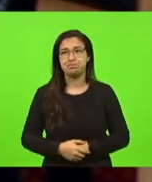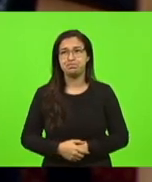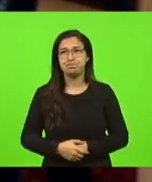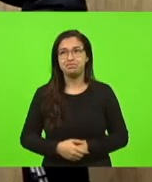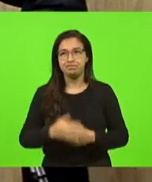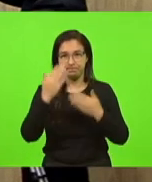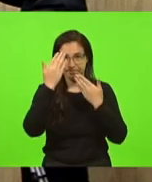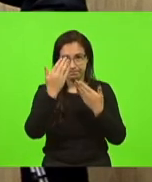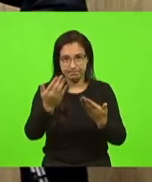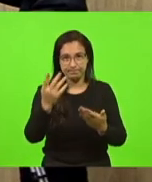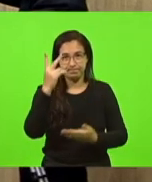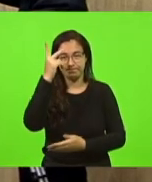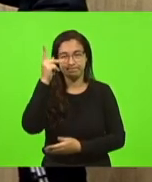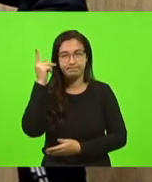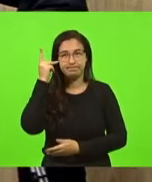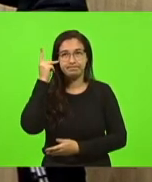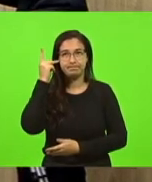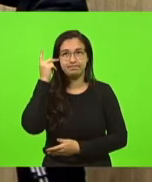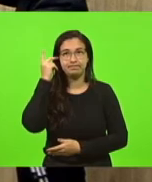deputada Paulinha.